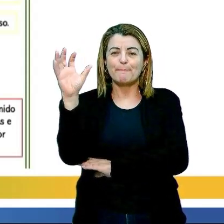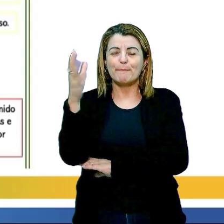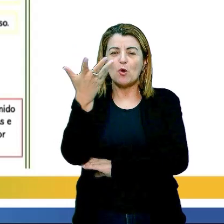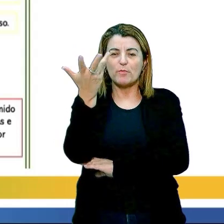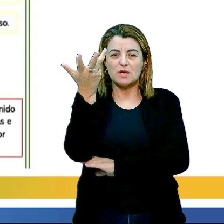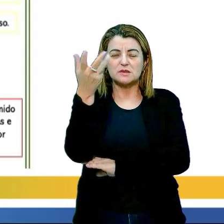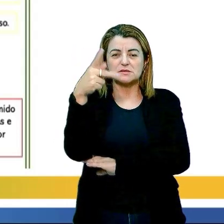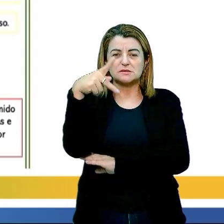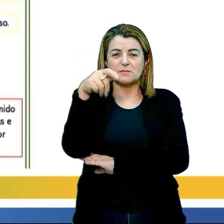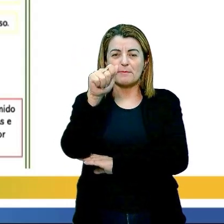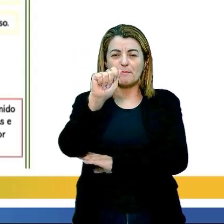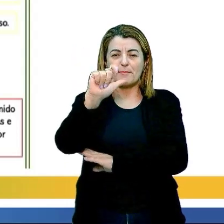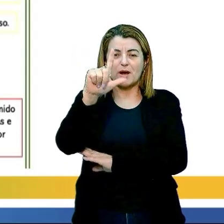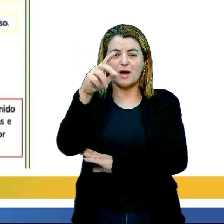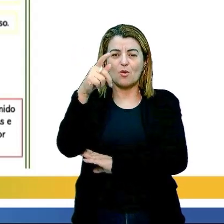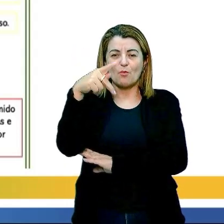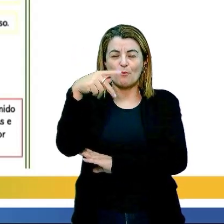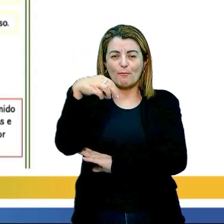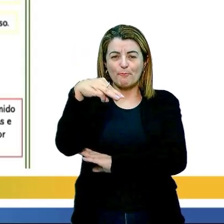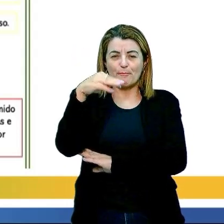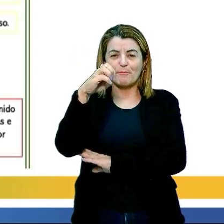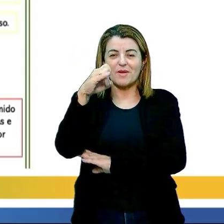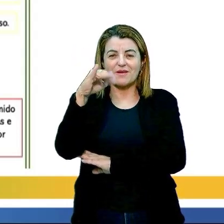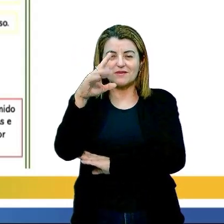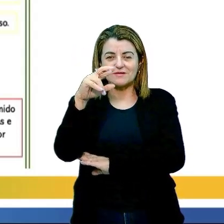babaçu. Também tem